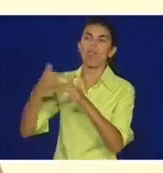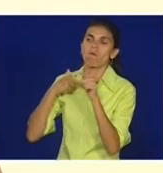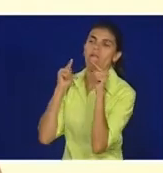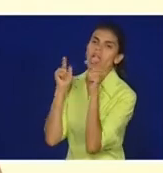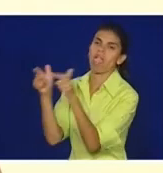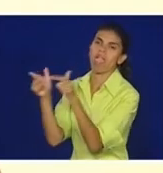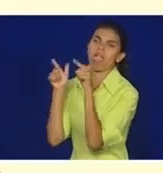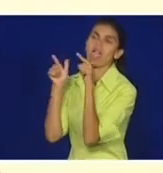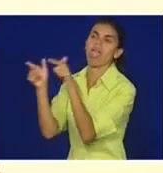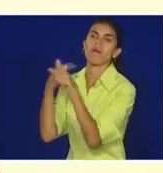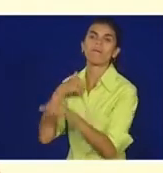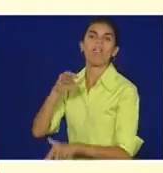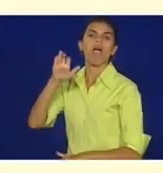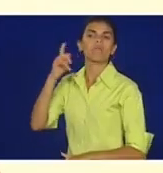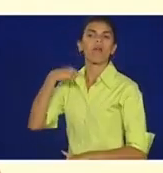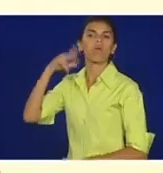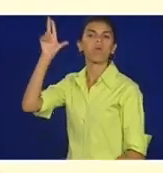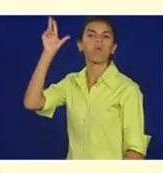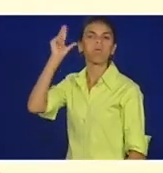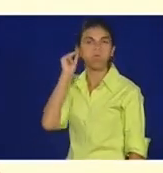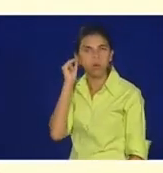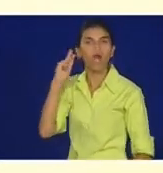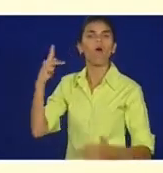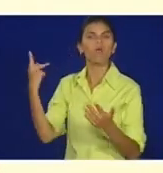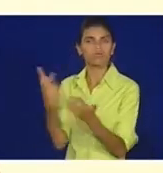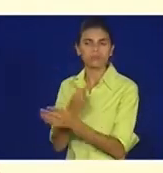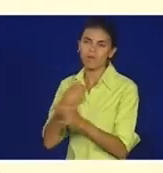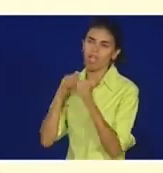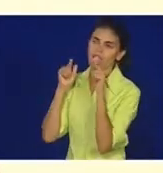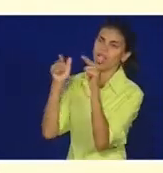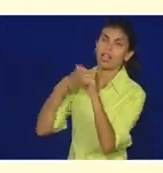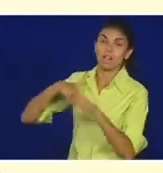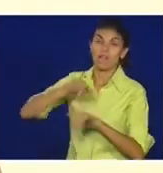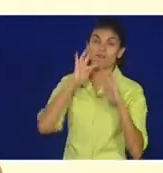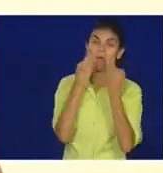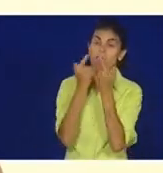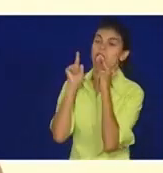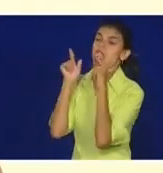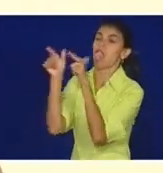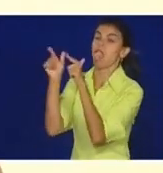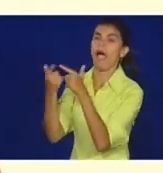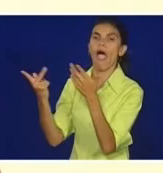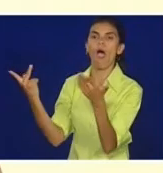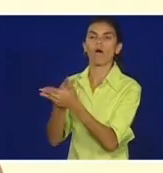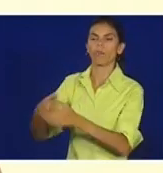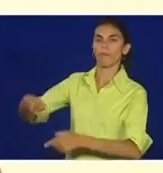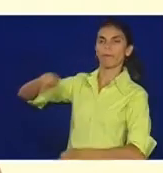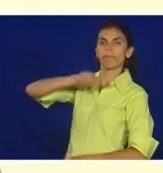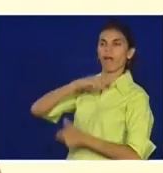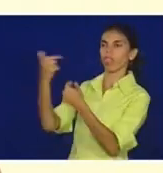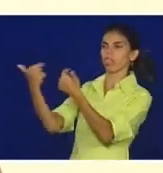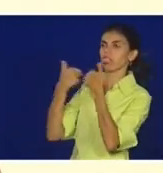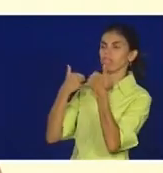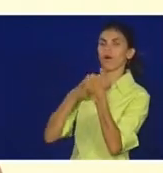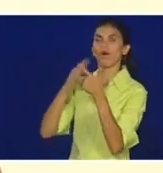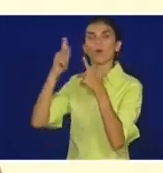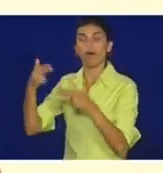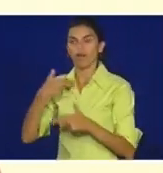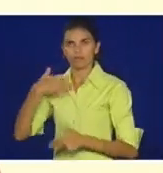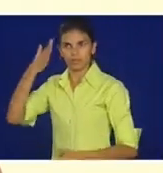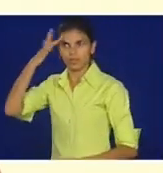essas coisas com ela, e nós ríamos dela, era um objeto de hilário dela. Quando